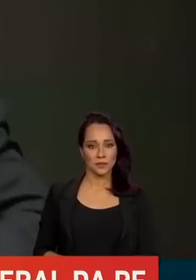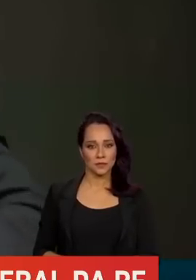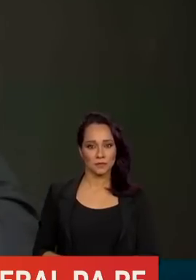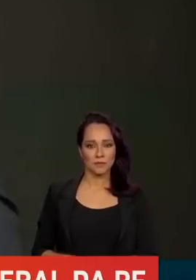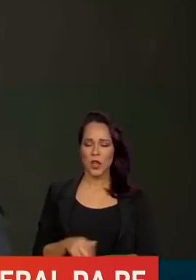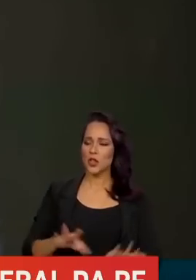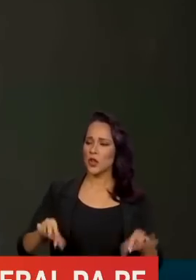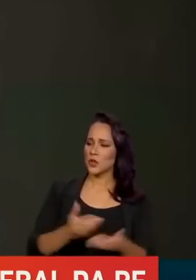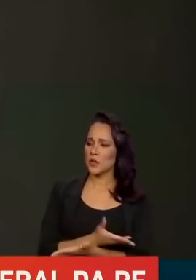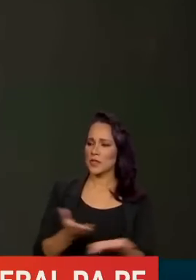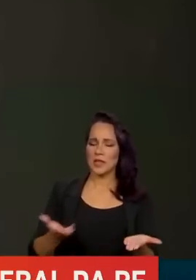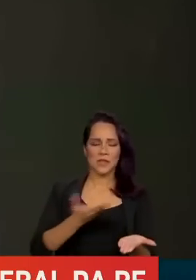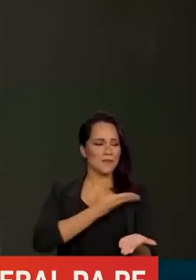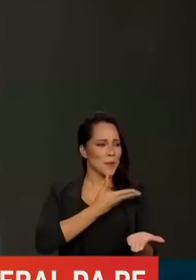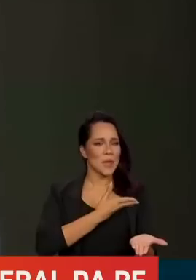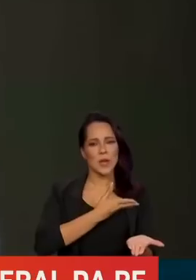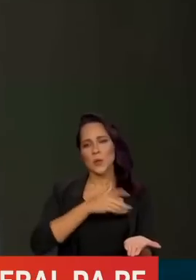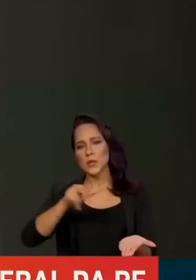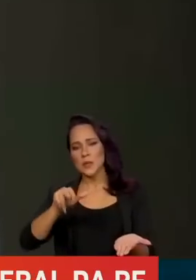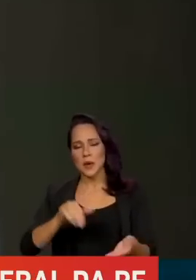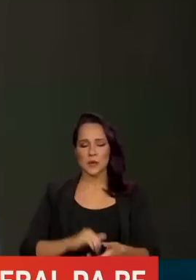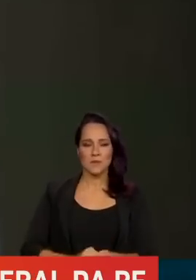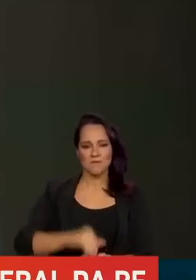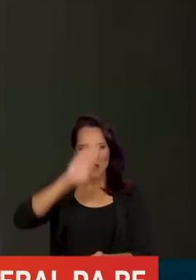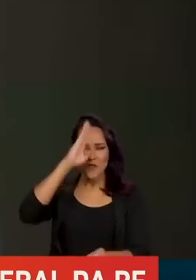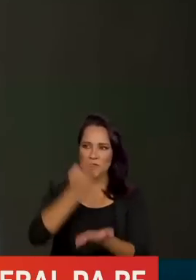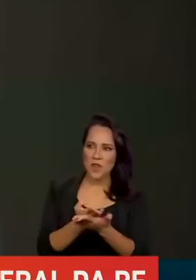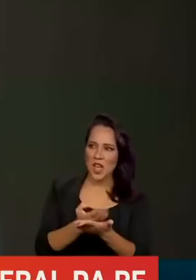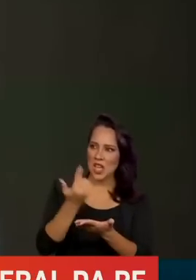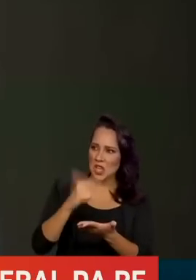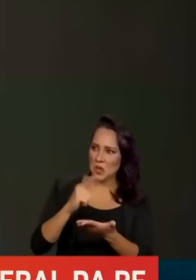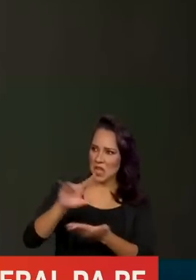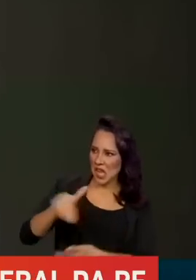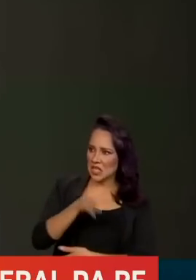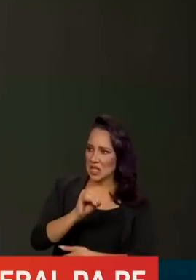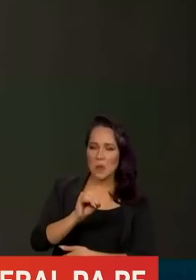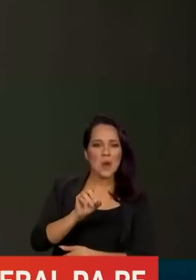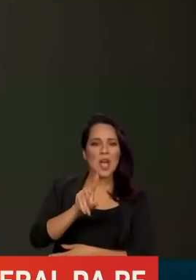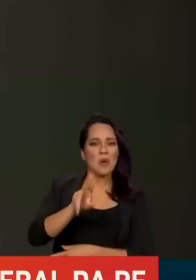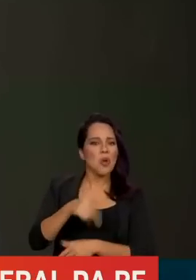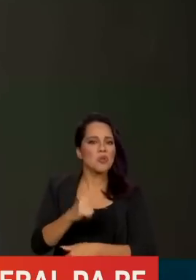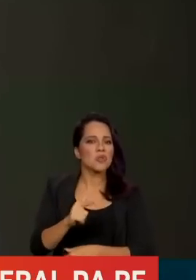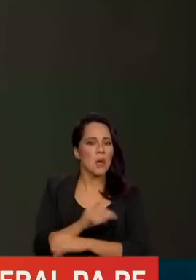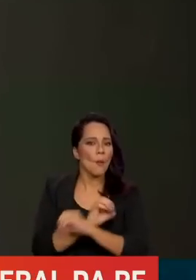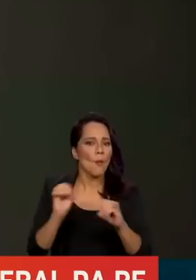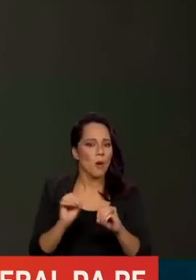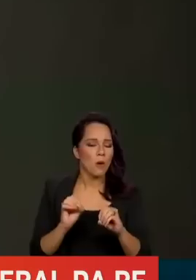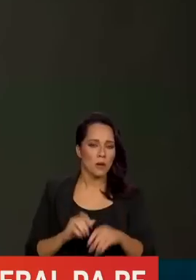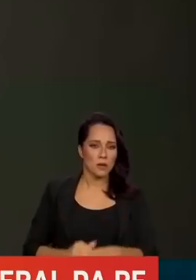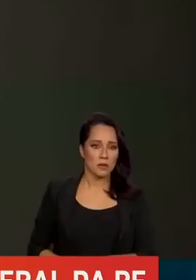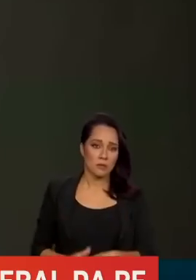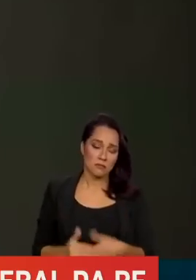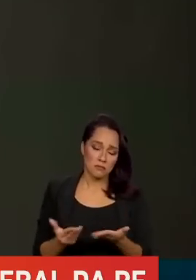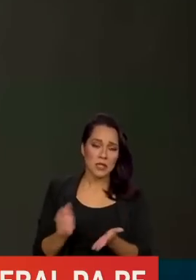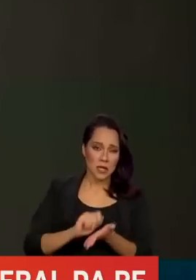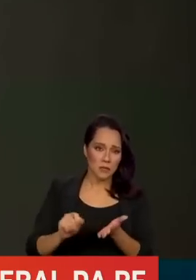irmãos e irmãs amigos e amigas fé sem obras é morta e escreveu o Tiago na Bíblia Então